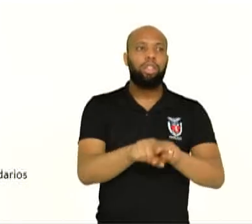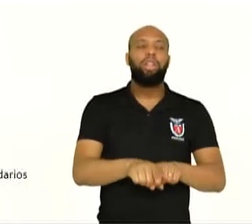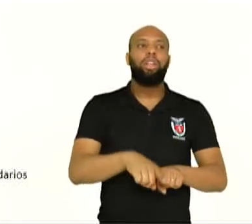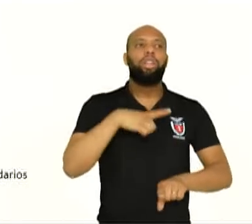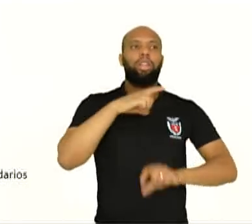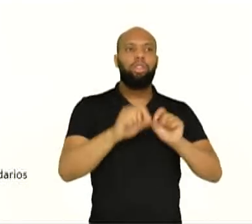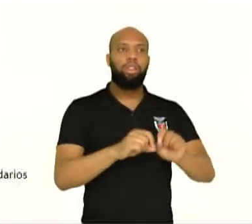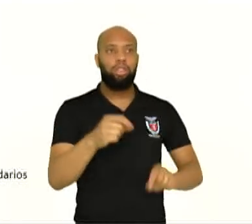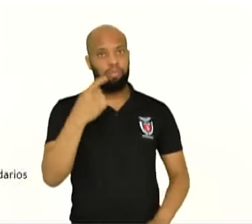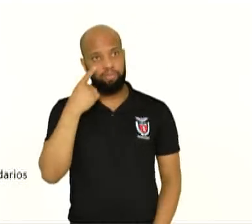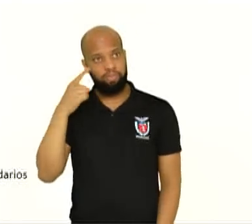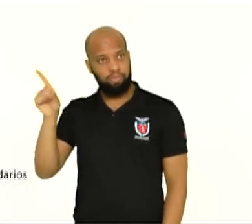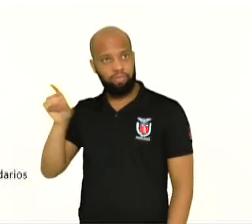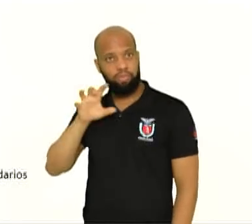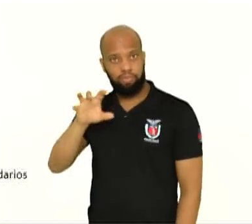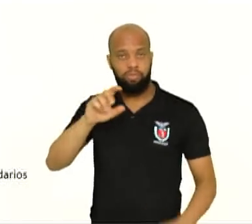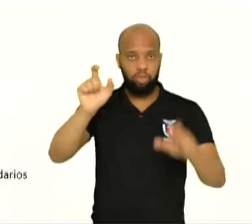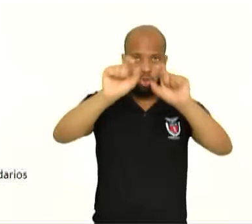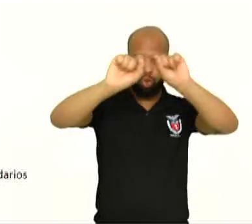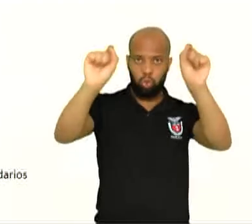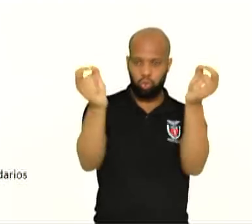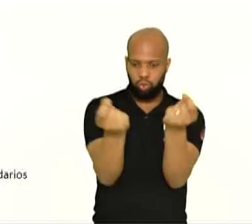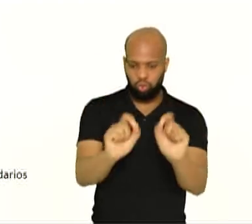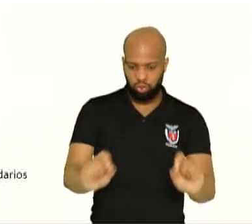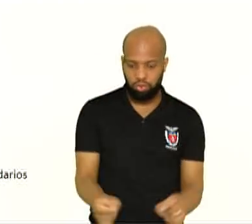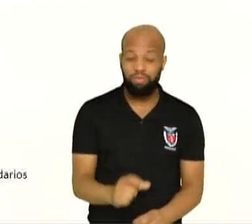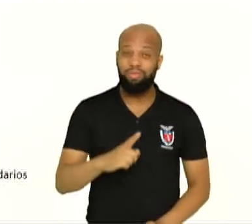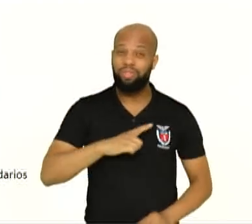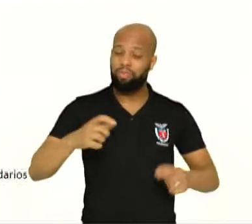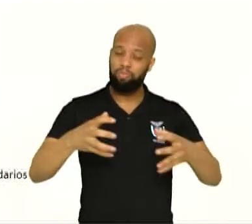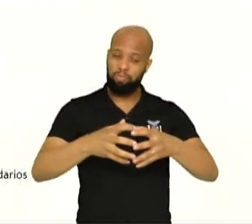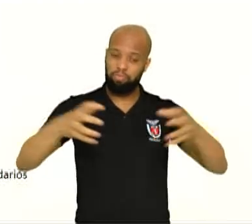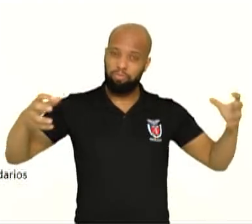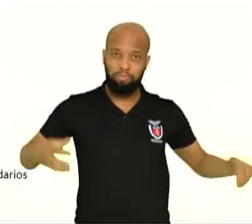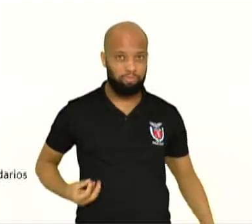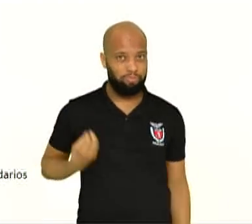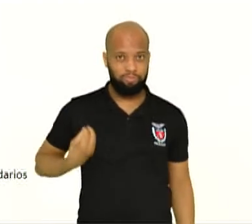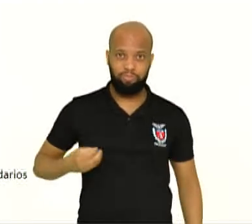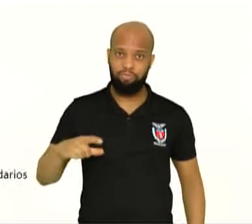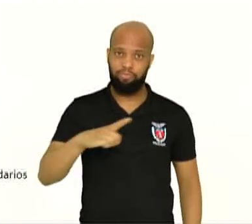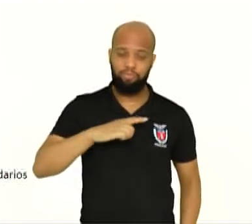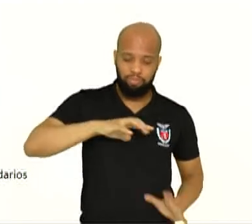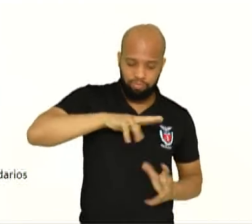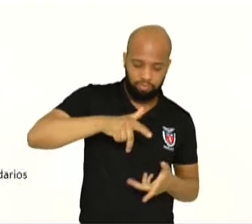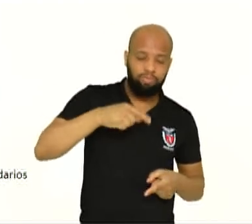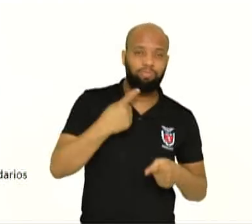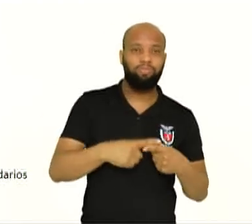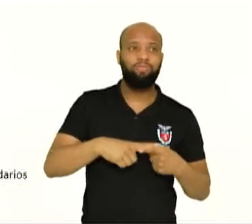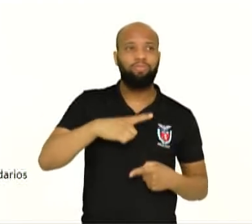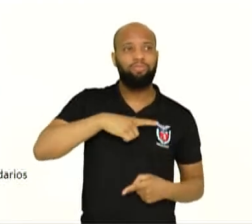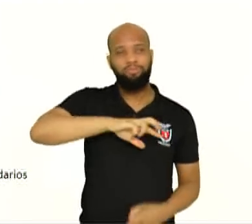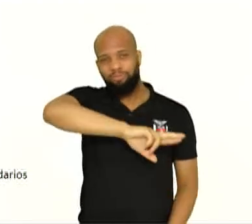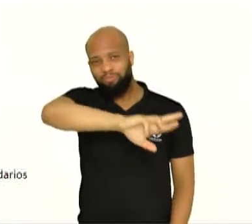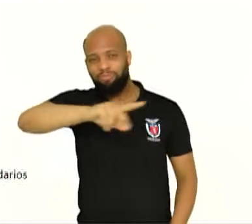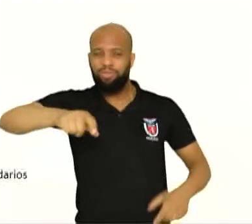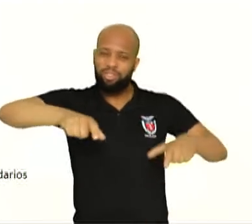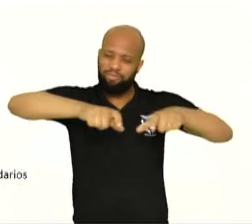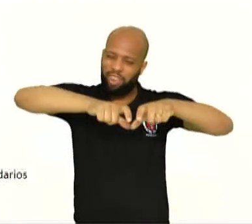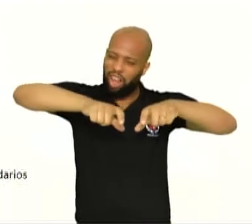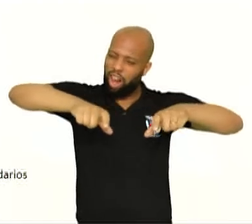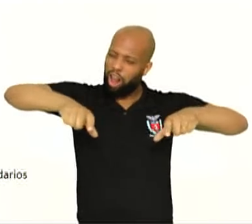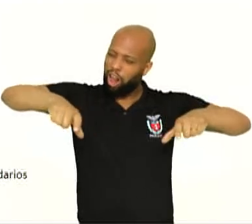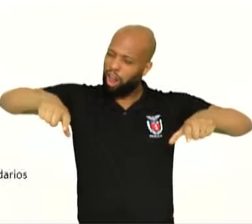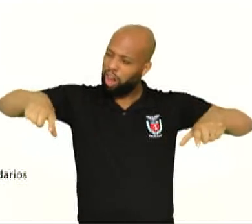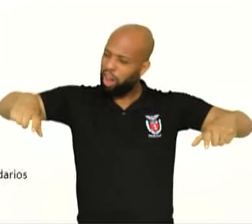gente pode considerar esse tipo de organismo como o maior organismo que existe no mundo, porque eles se espalham por barreiras